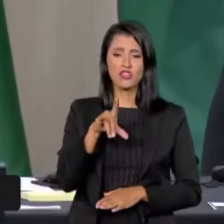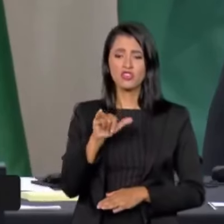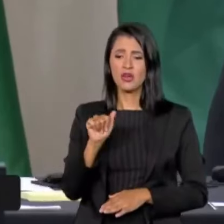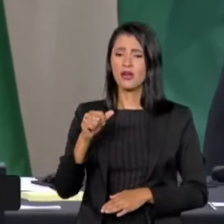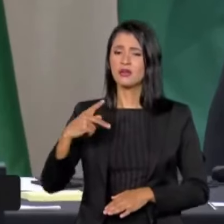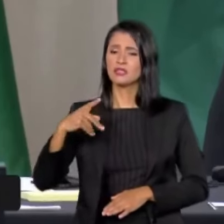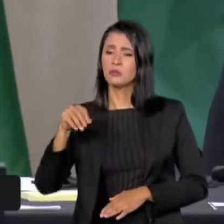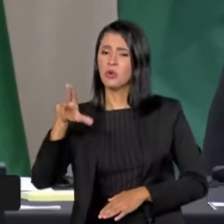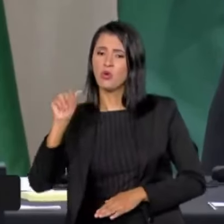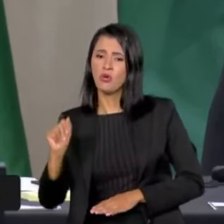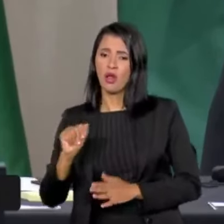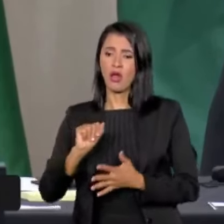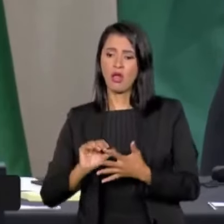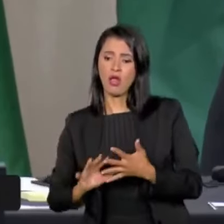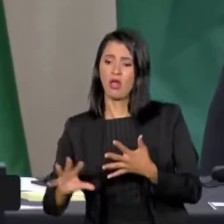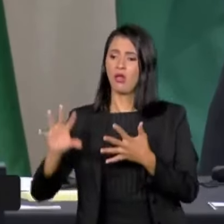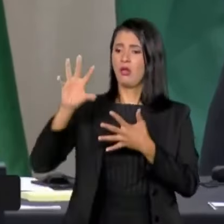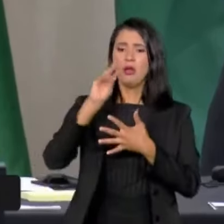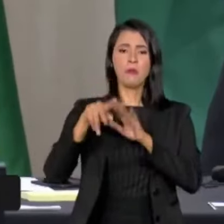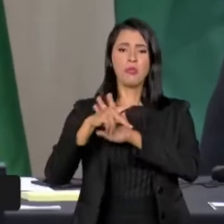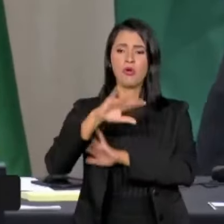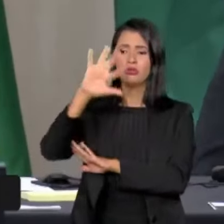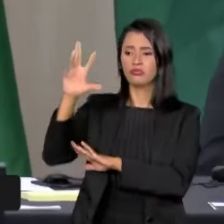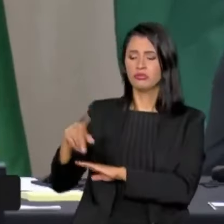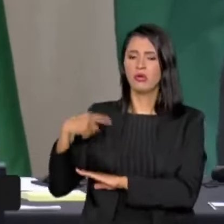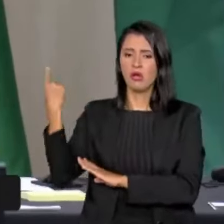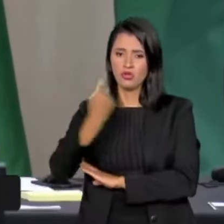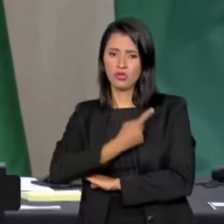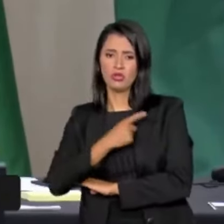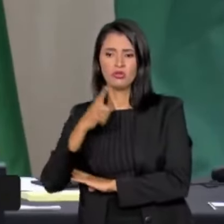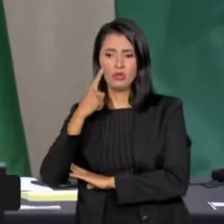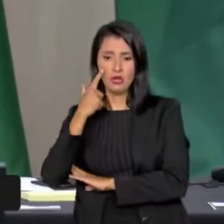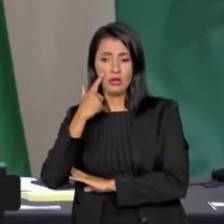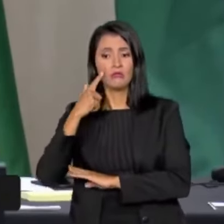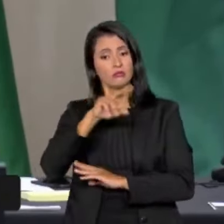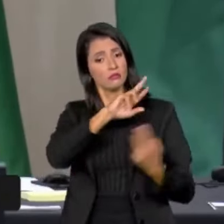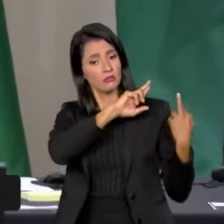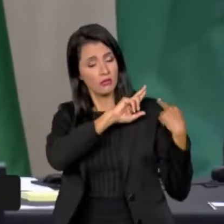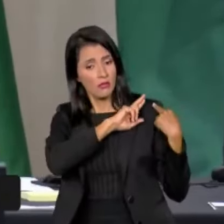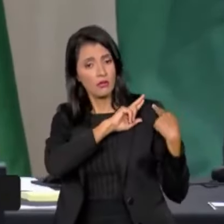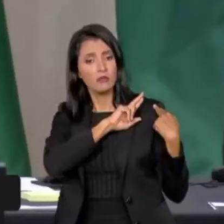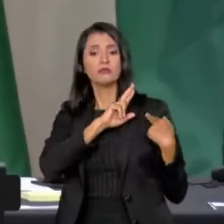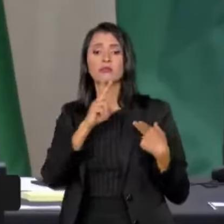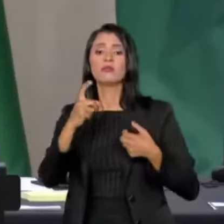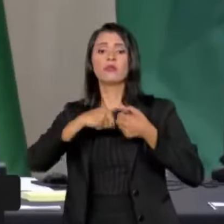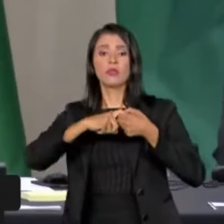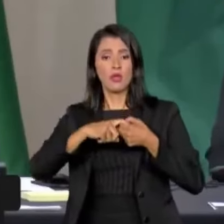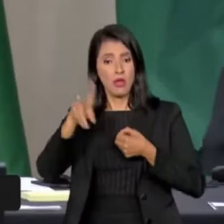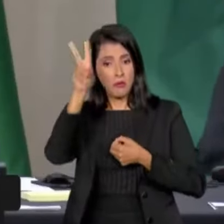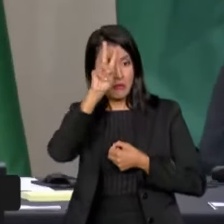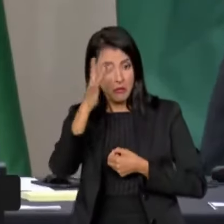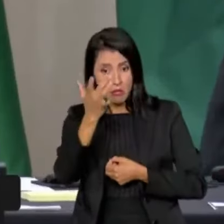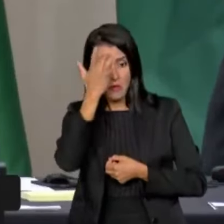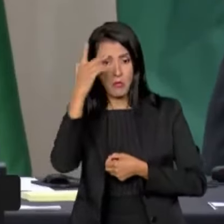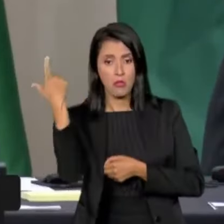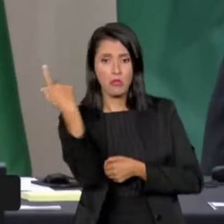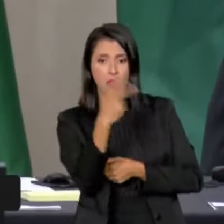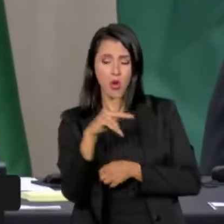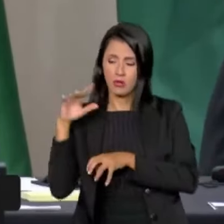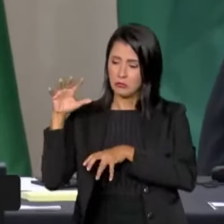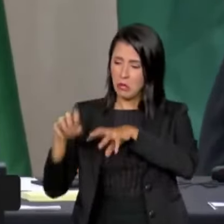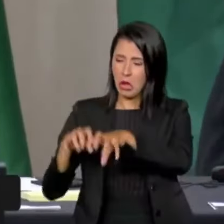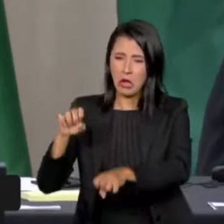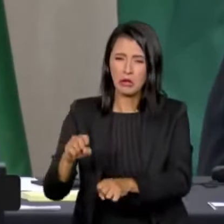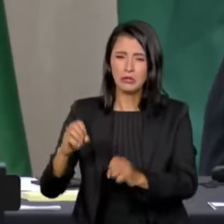africana, compartilhamos a responsabilidade de resgatar e preservar a memória dos flagelos do colonialismo